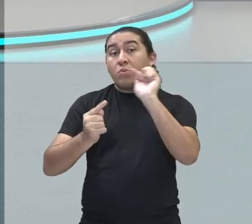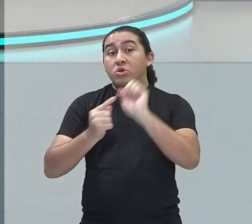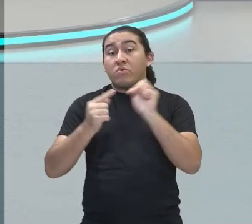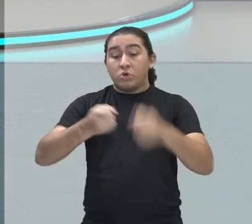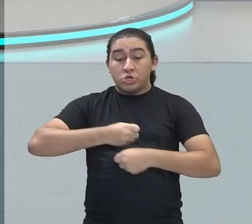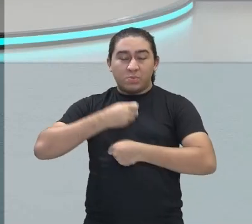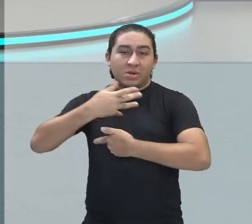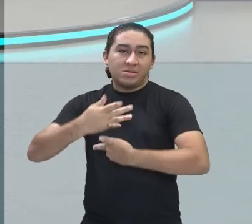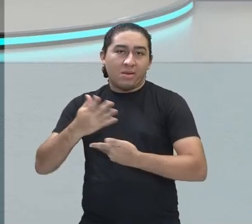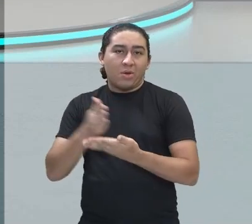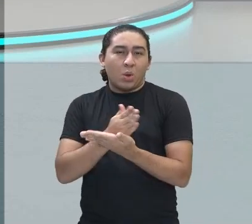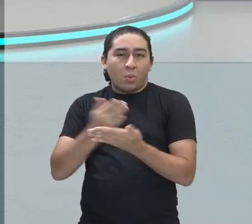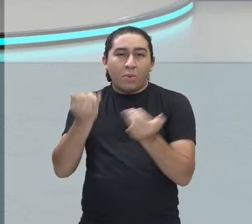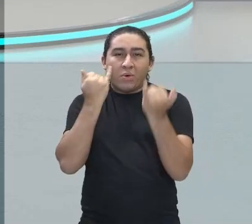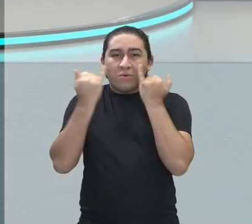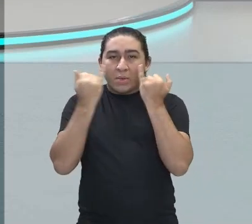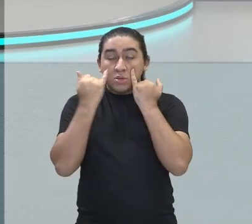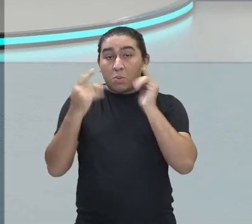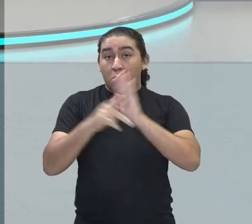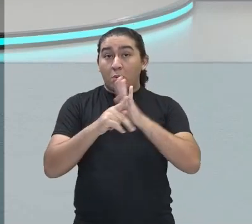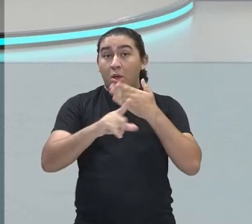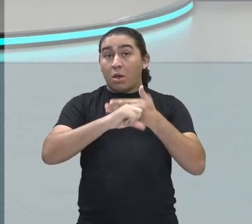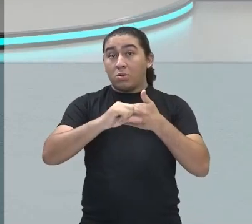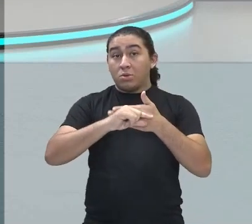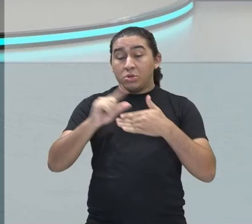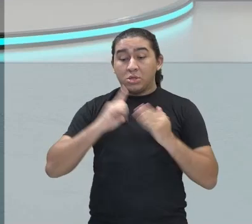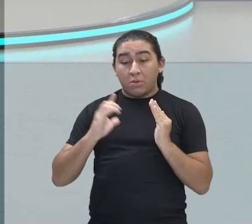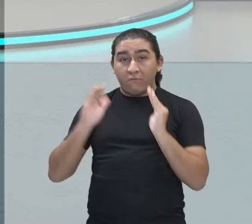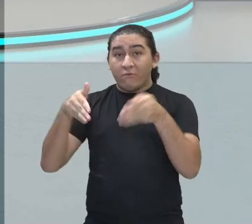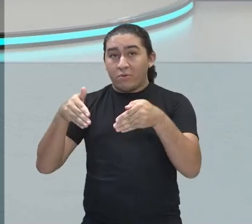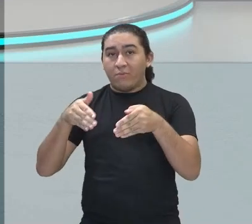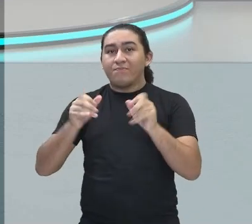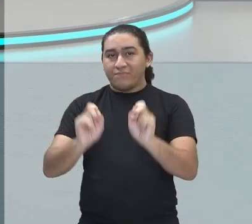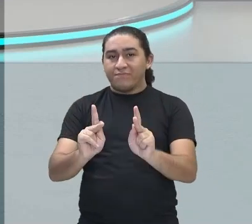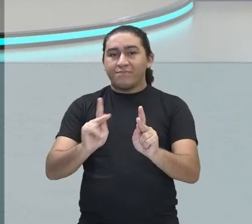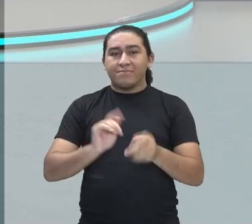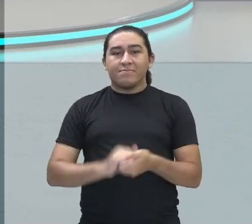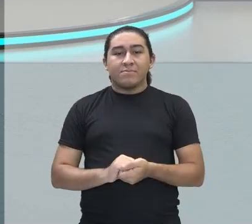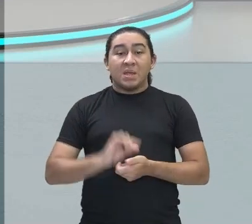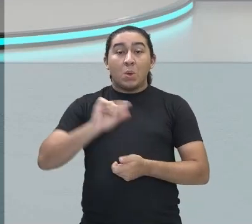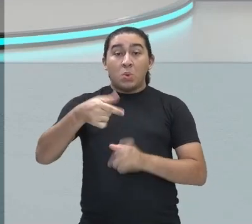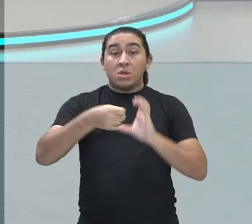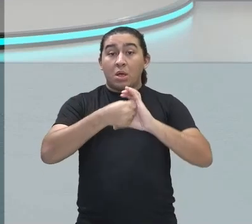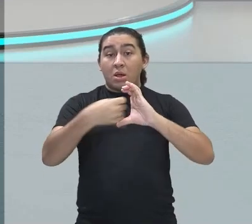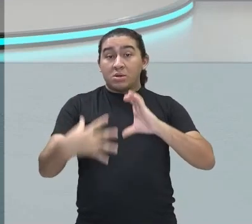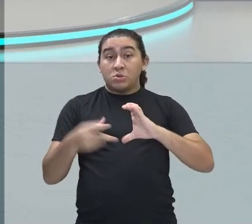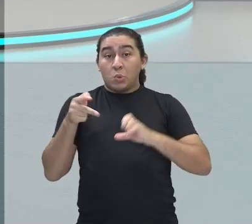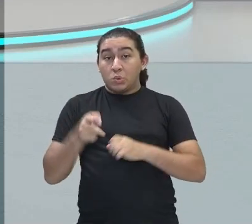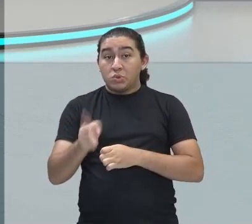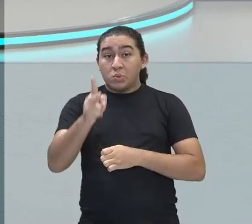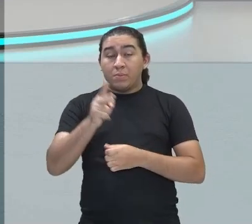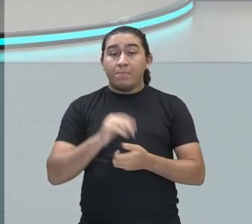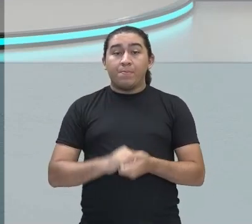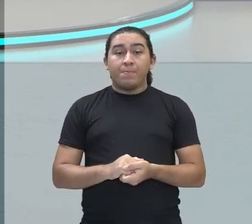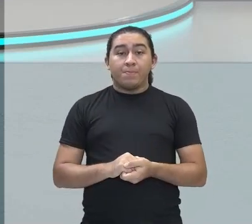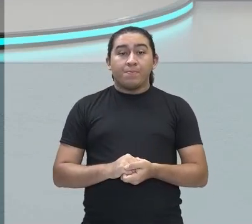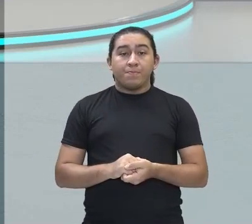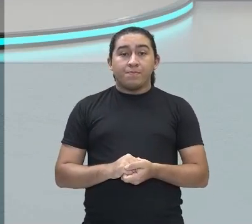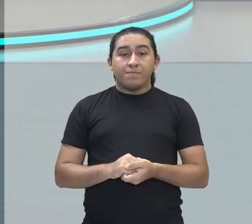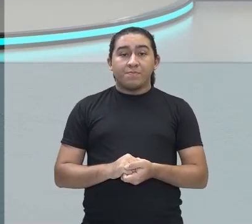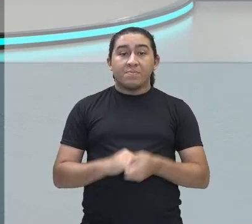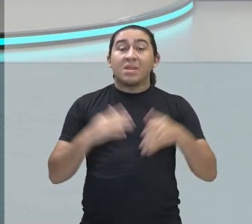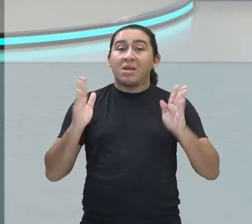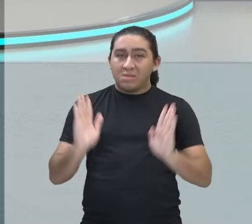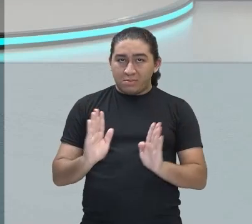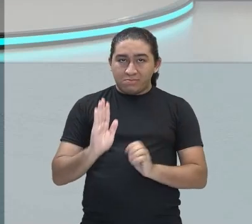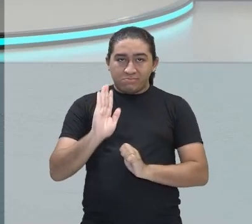expressar algo que ele está querendo dizer, para enfatizar. Temos mais características, né? Já